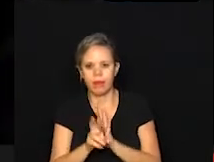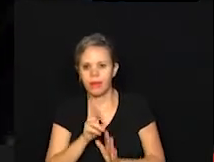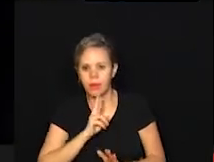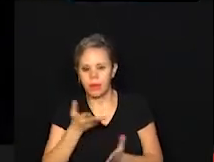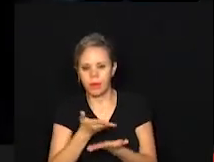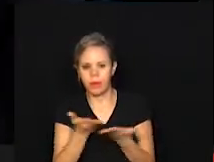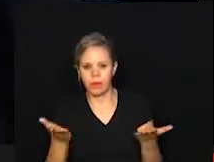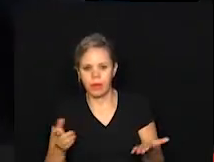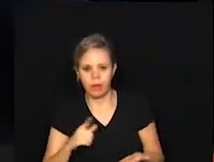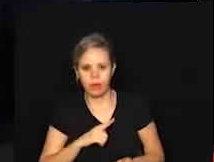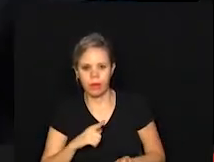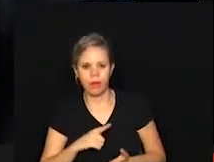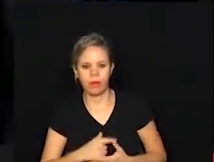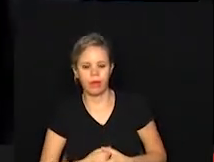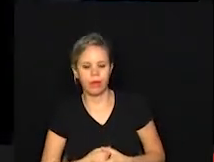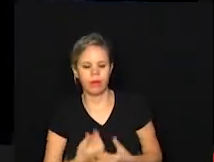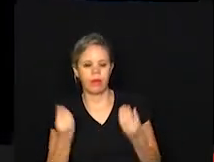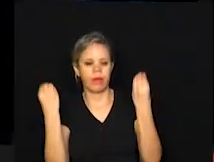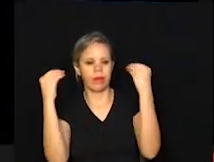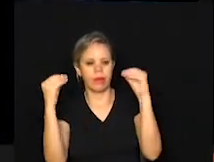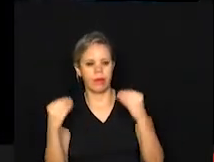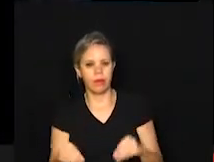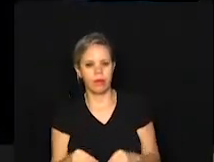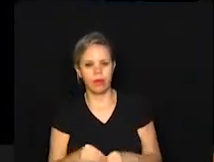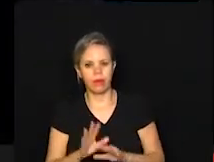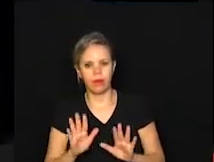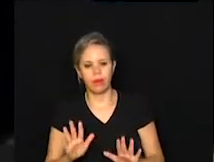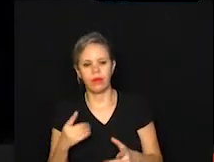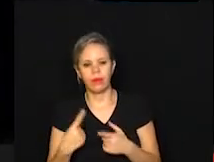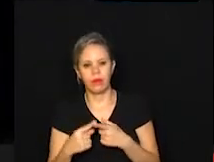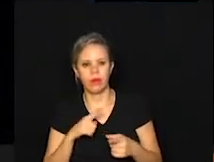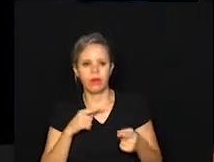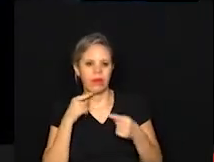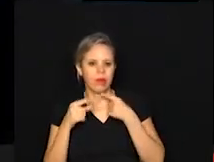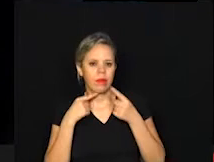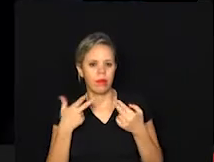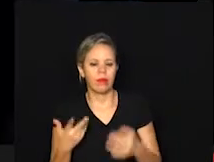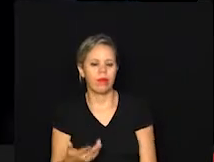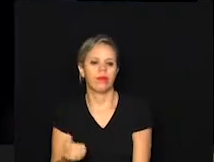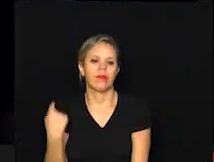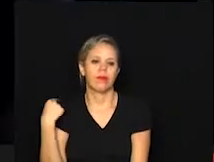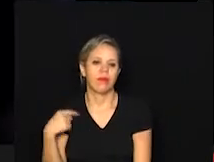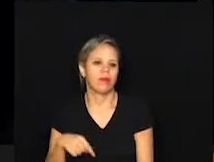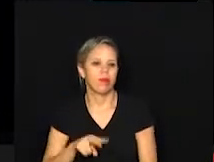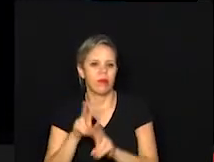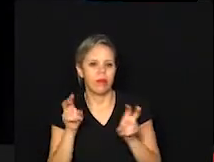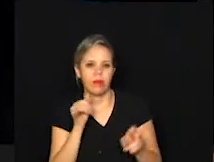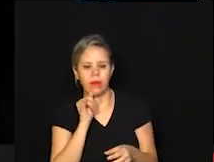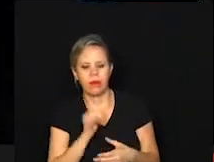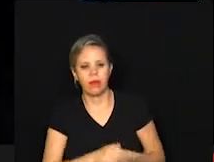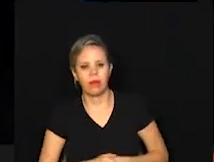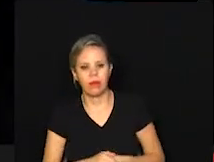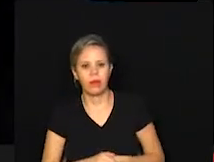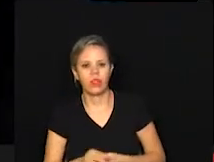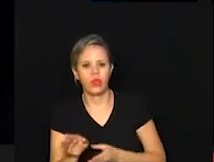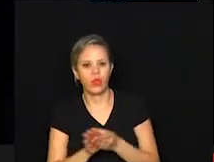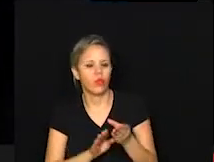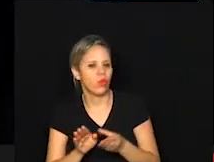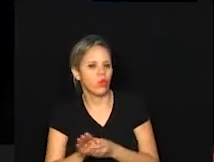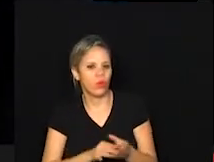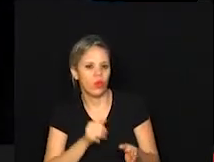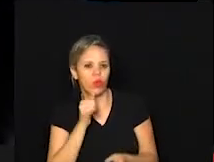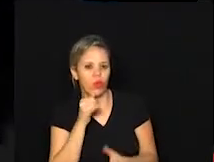que vocês colocaram, mas porque houve um questionamento na ocasião sobre o Conselho